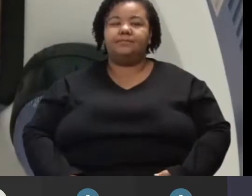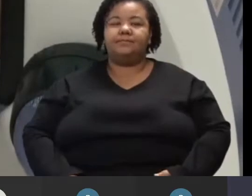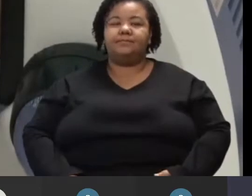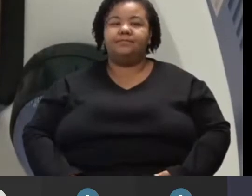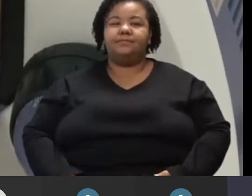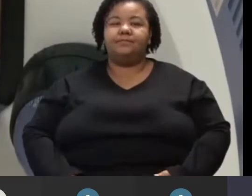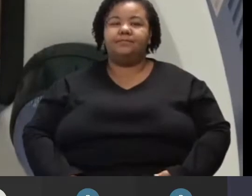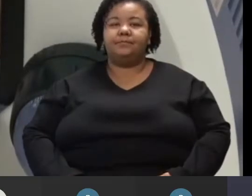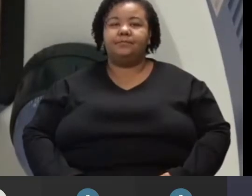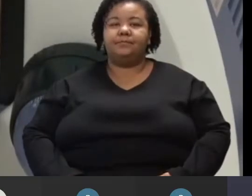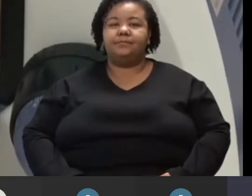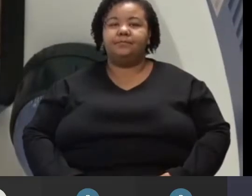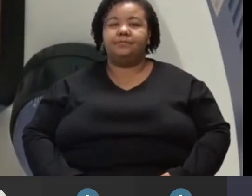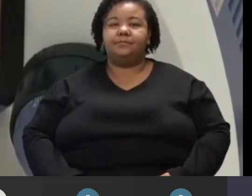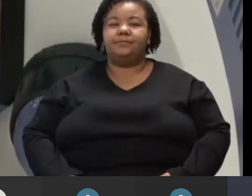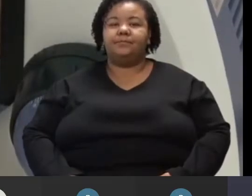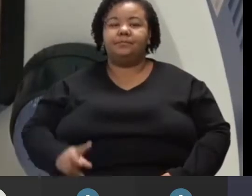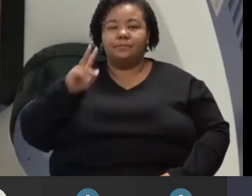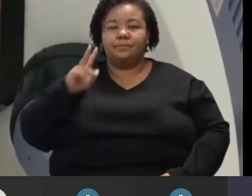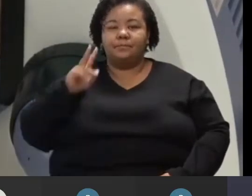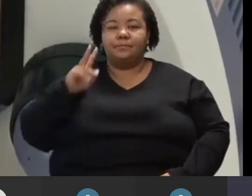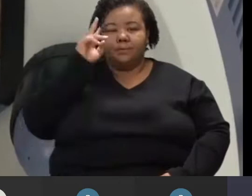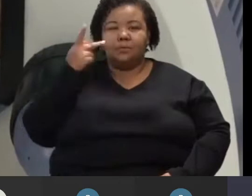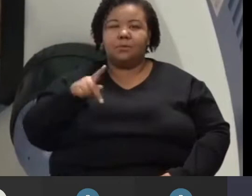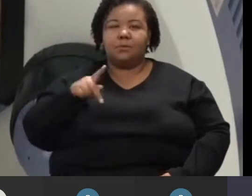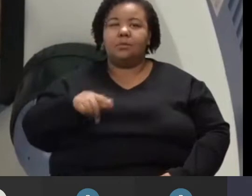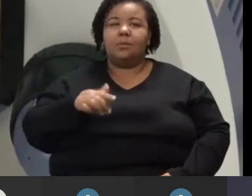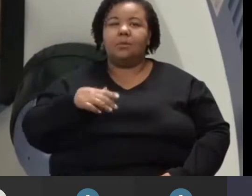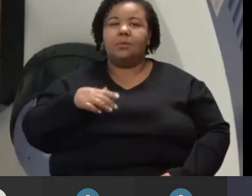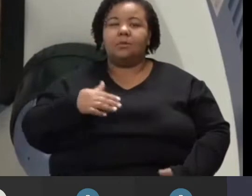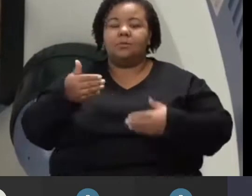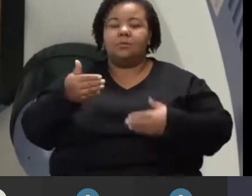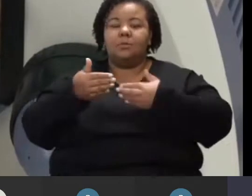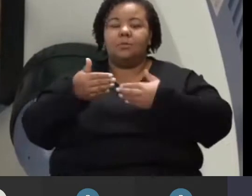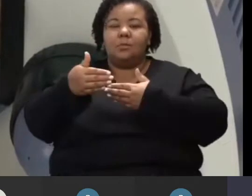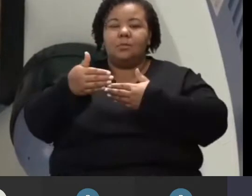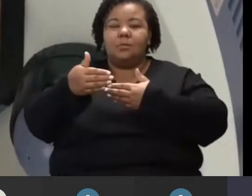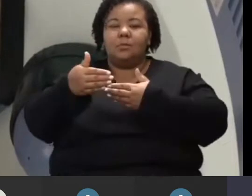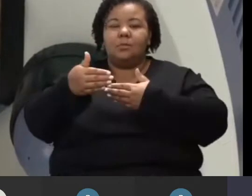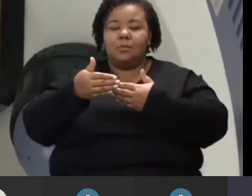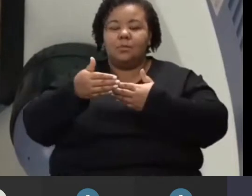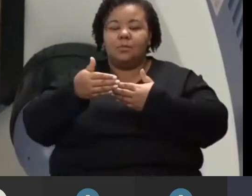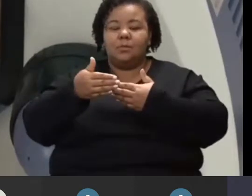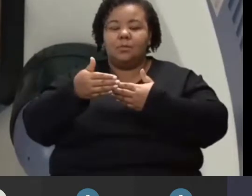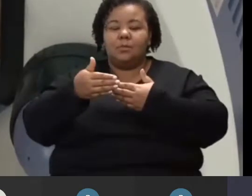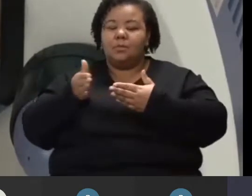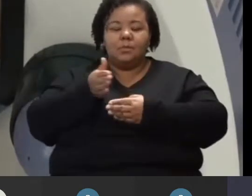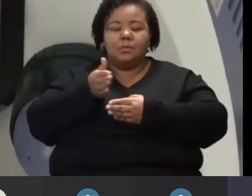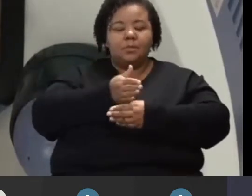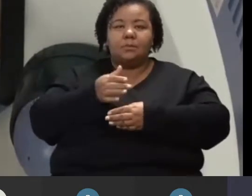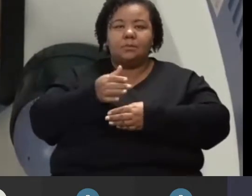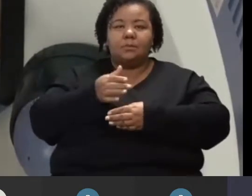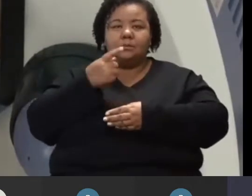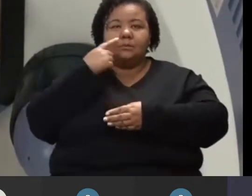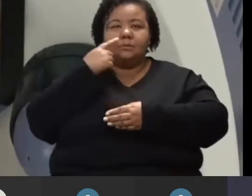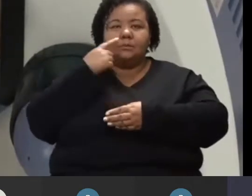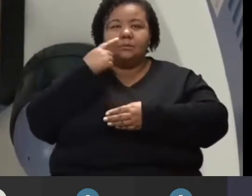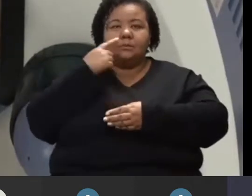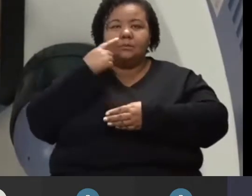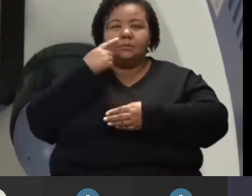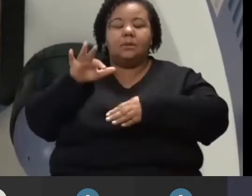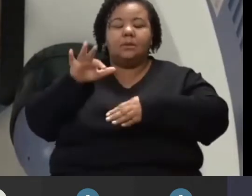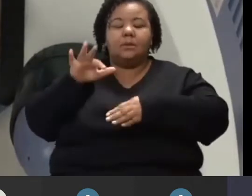Lembre do Charriot também, que você consegue mexer a mesa para frente e para trás, para a direita e para a esquerda. E aí você vai centralizar